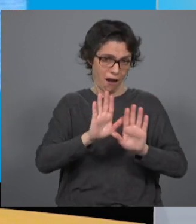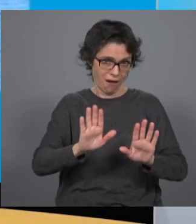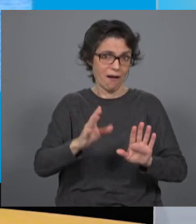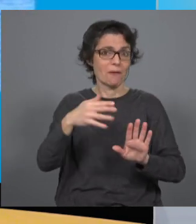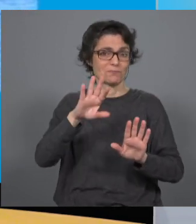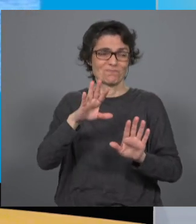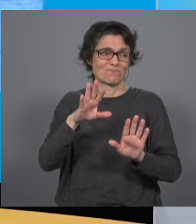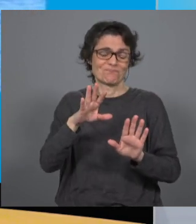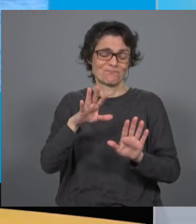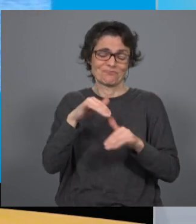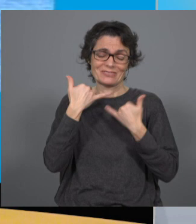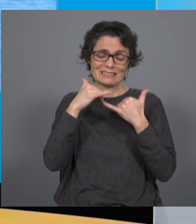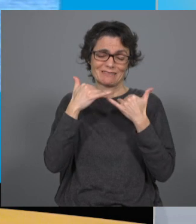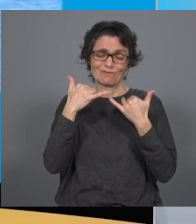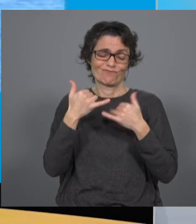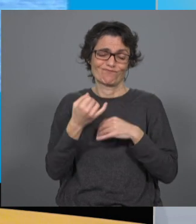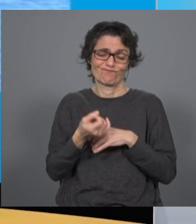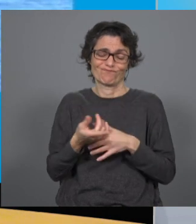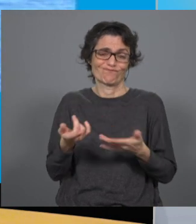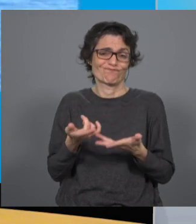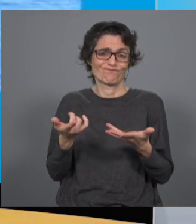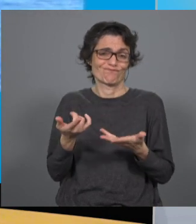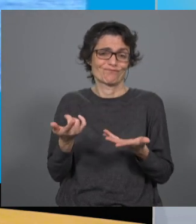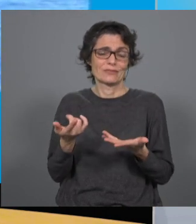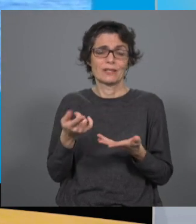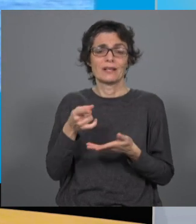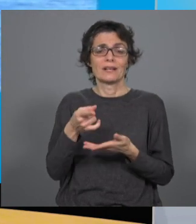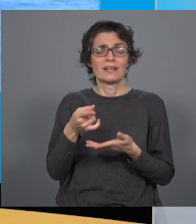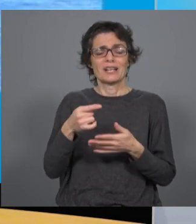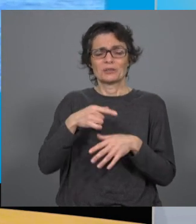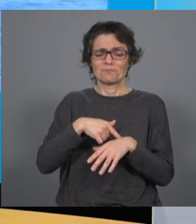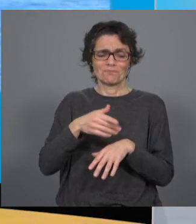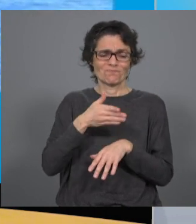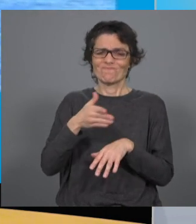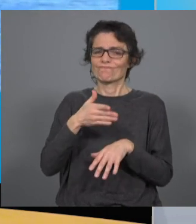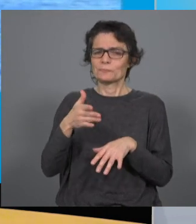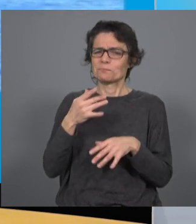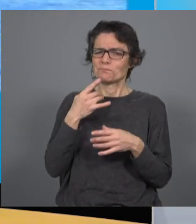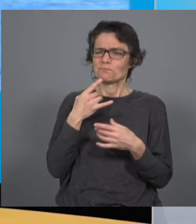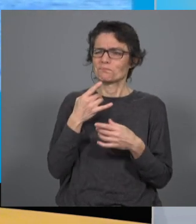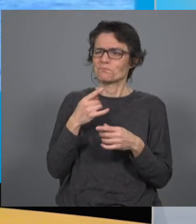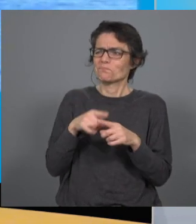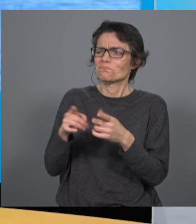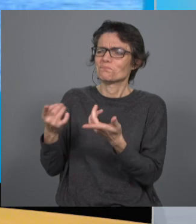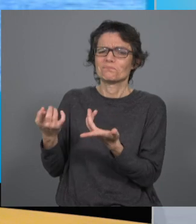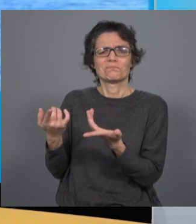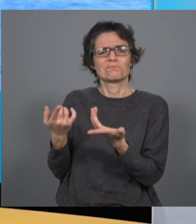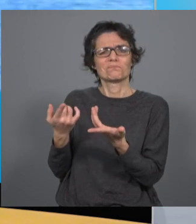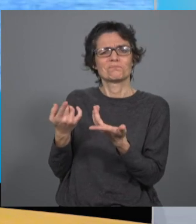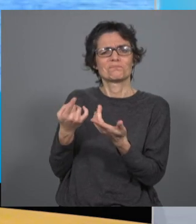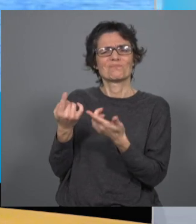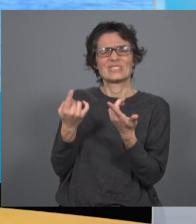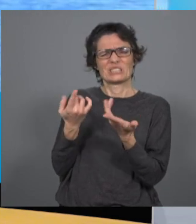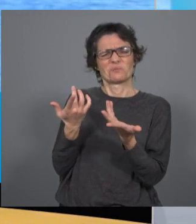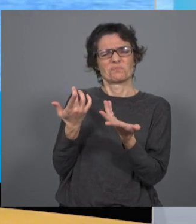Vivemos numa circunstância diferente e estranha, em que as máscaras desta vez